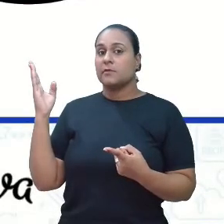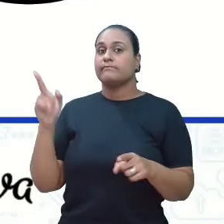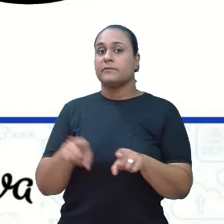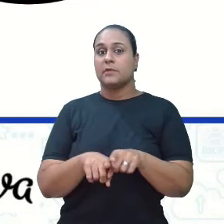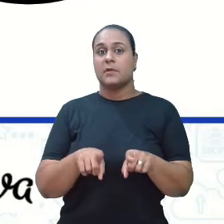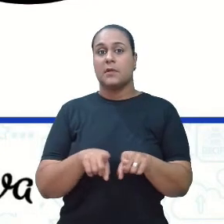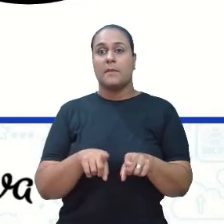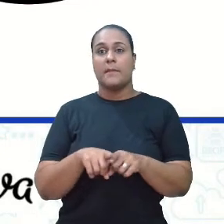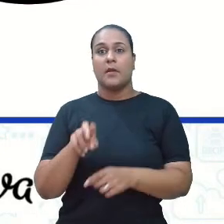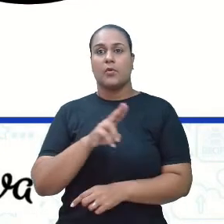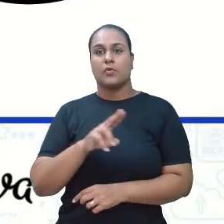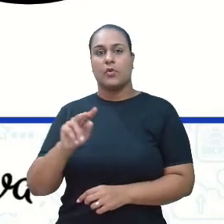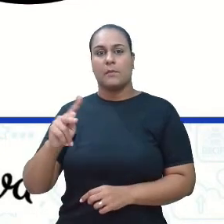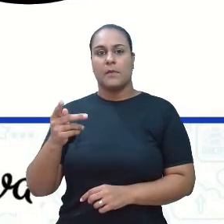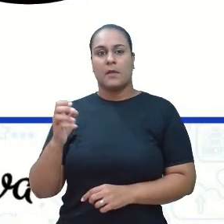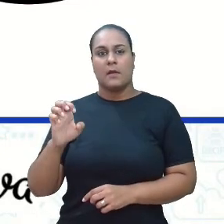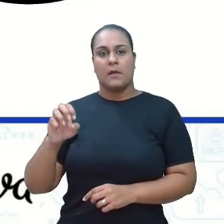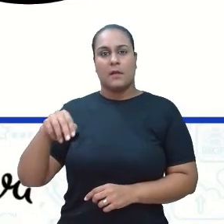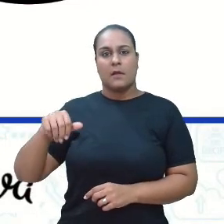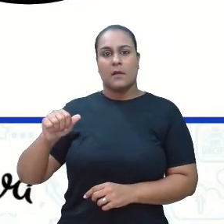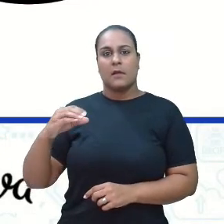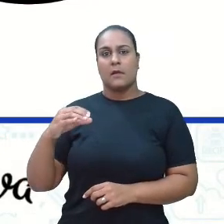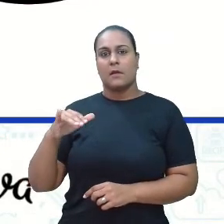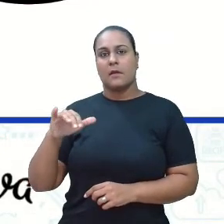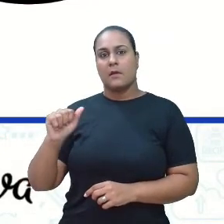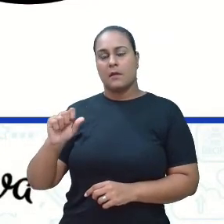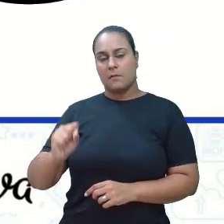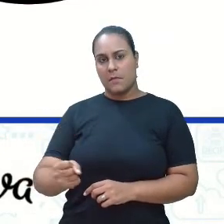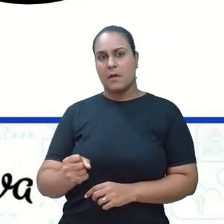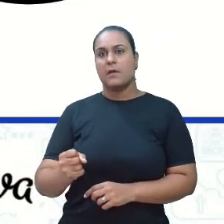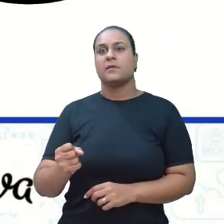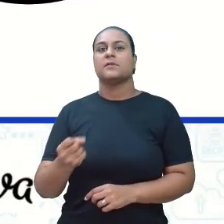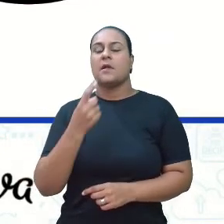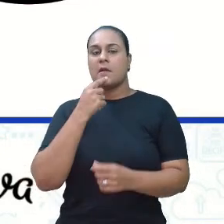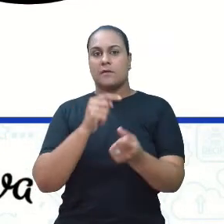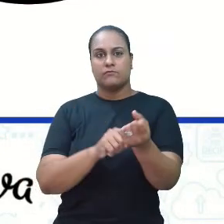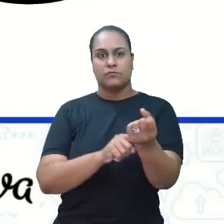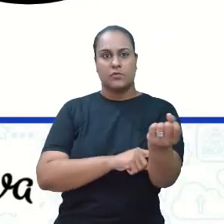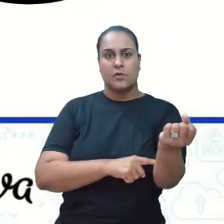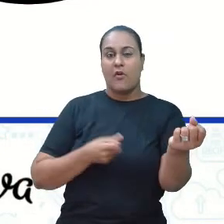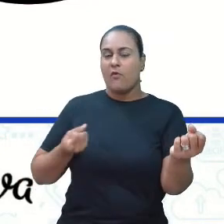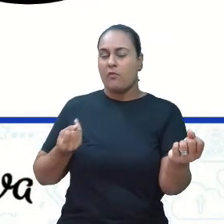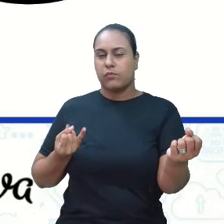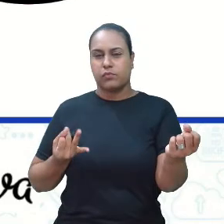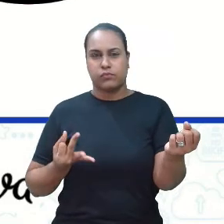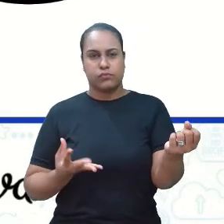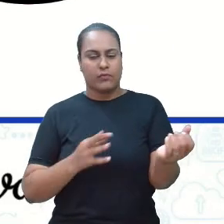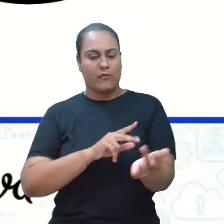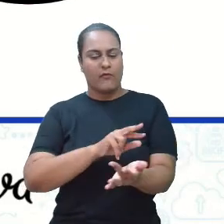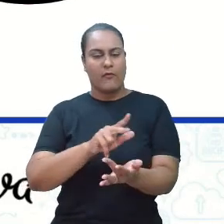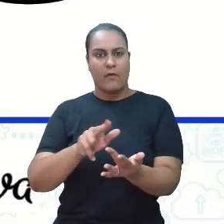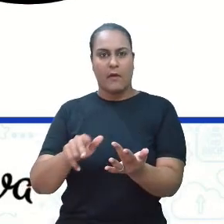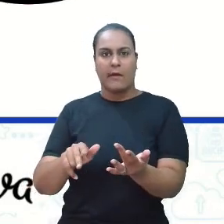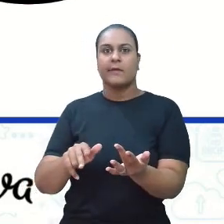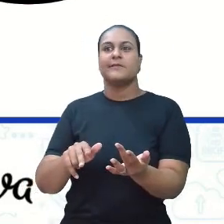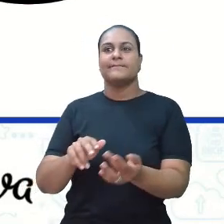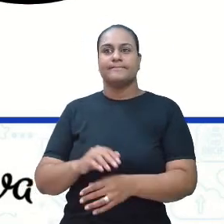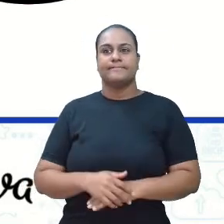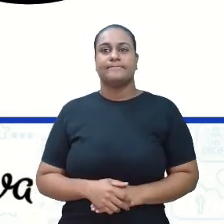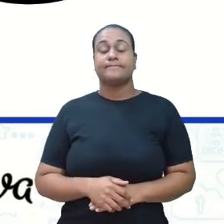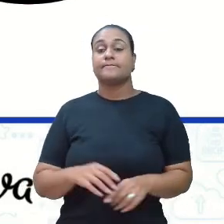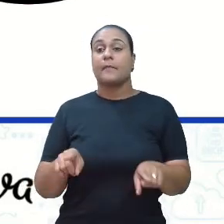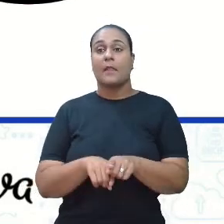também chamados de hemácias, são as células sanguíneas mais numerosas, possuímos mais do que os glóbulos brancos,